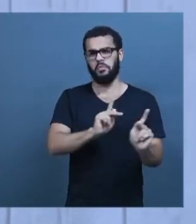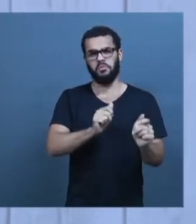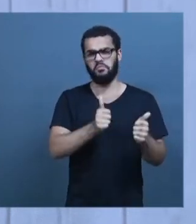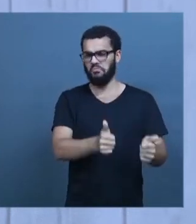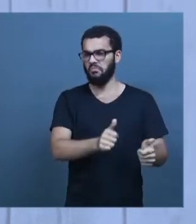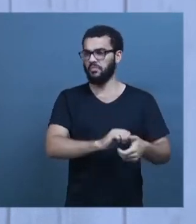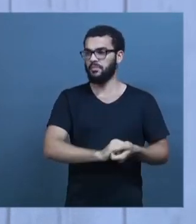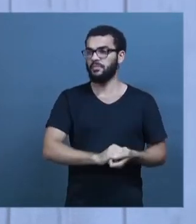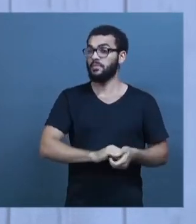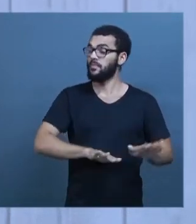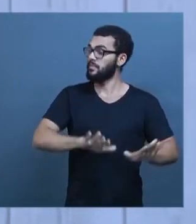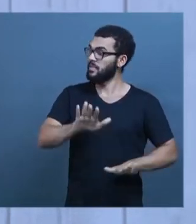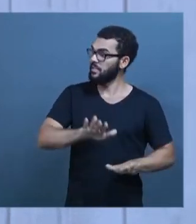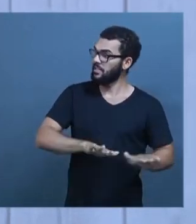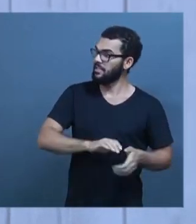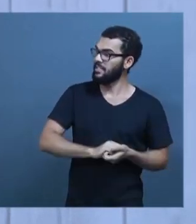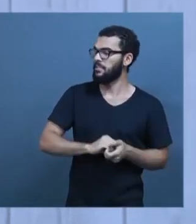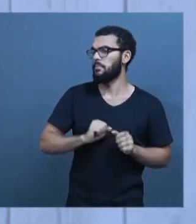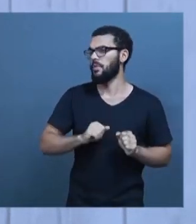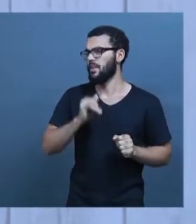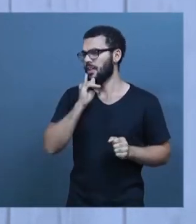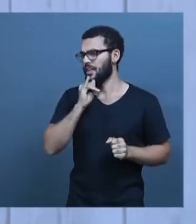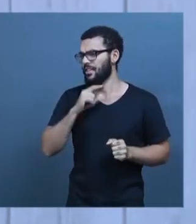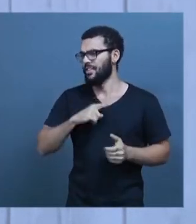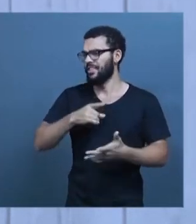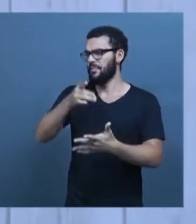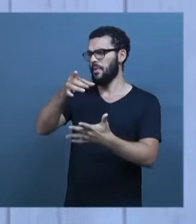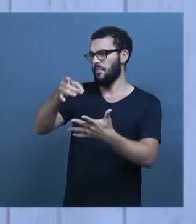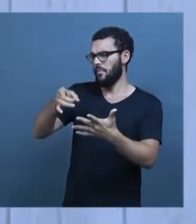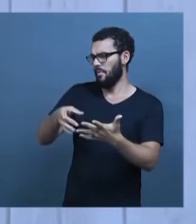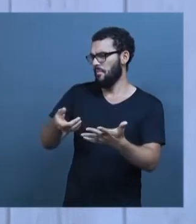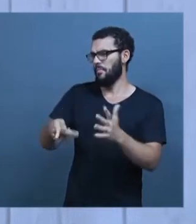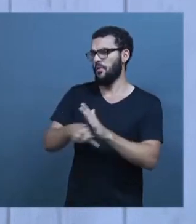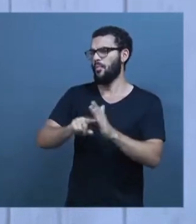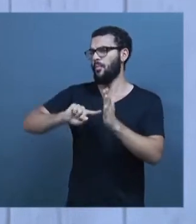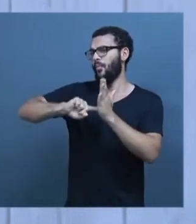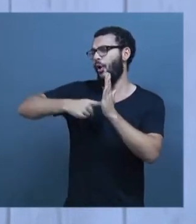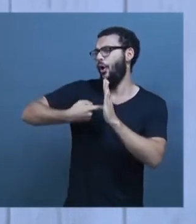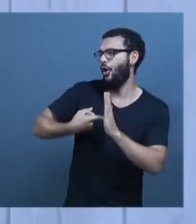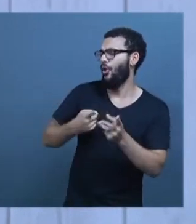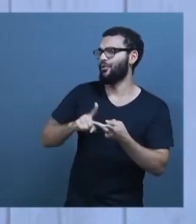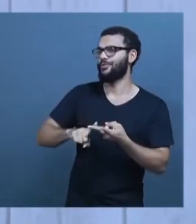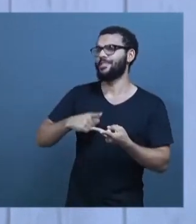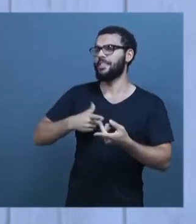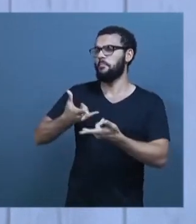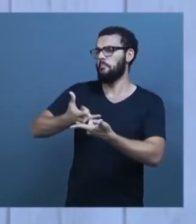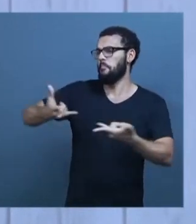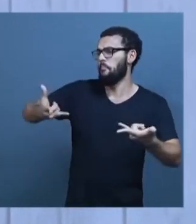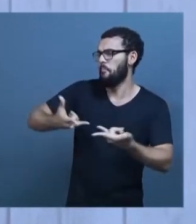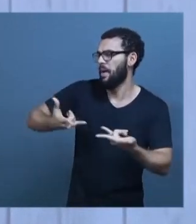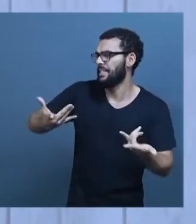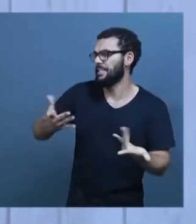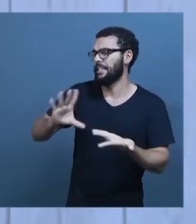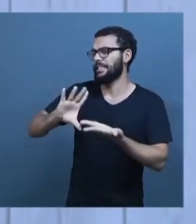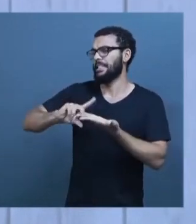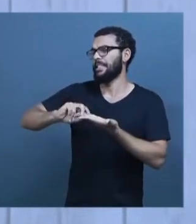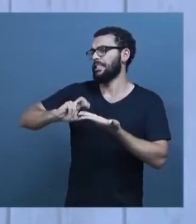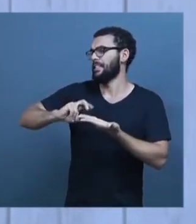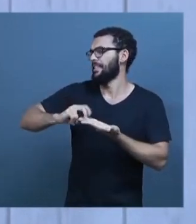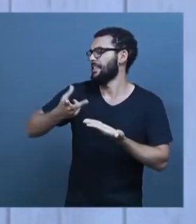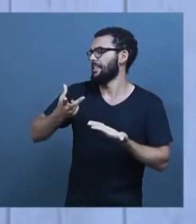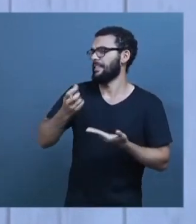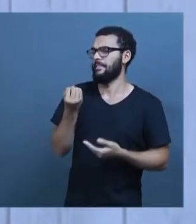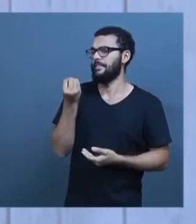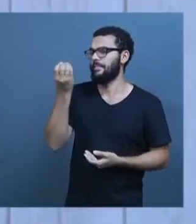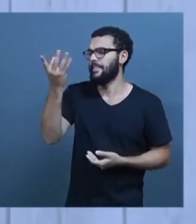alguma vantagem a partir das vantagens de pontuação, passagens aéreas e assim por diante. Então, a falta